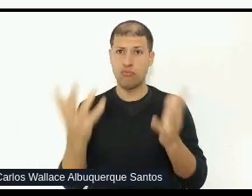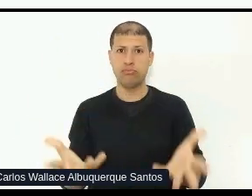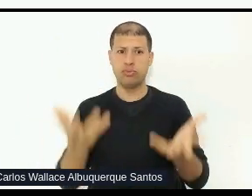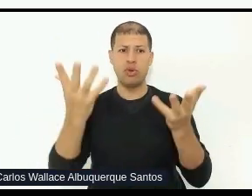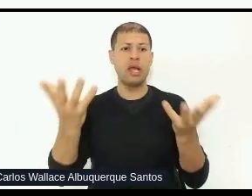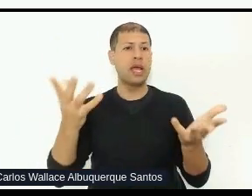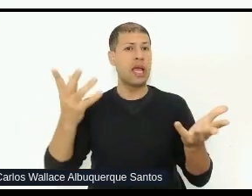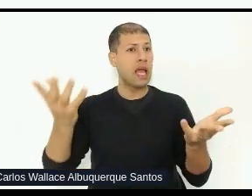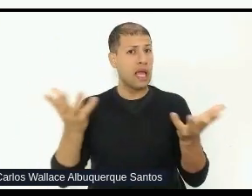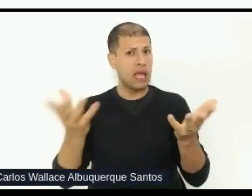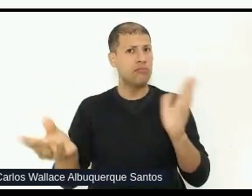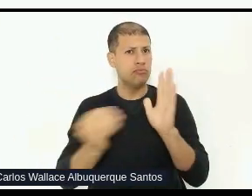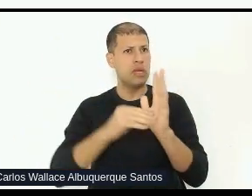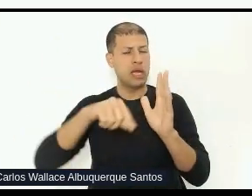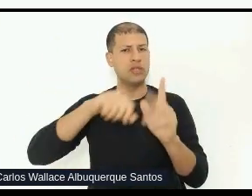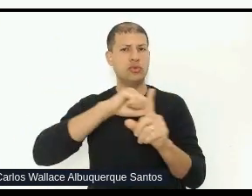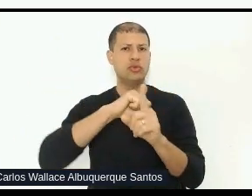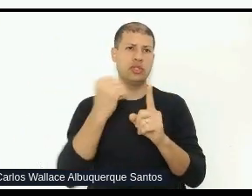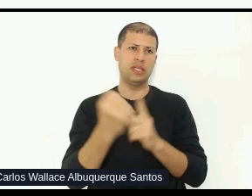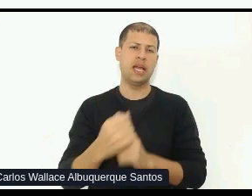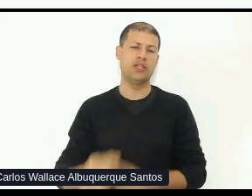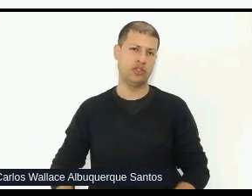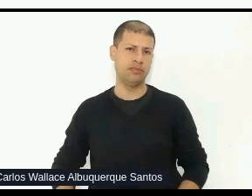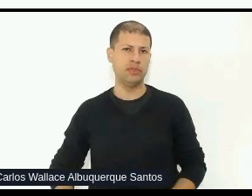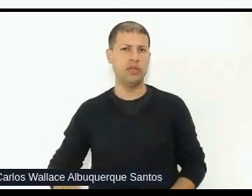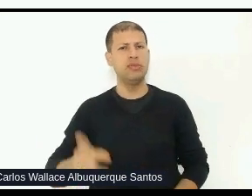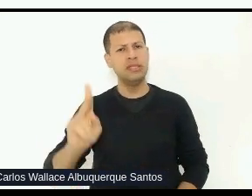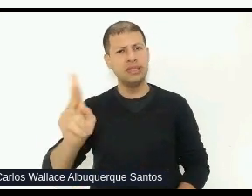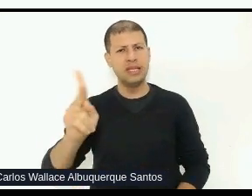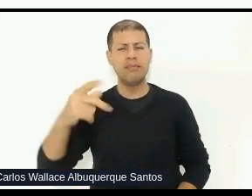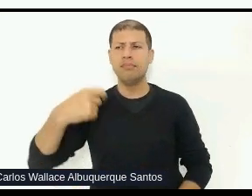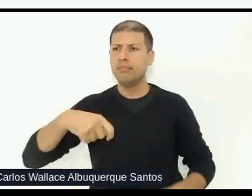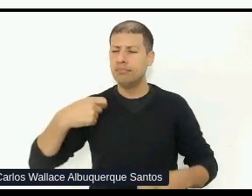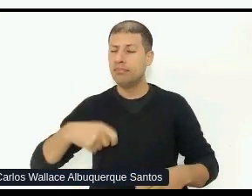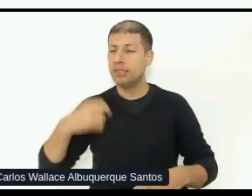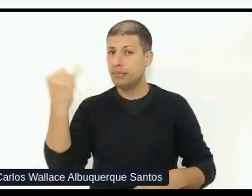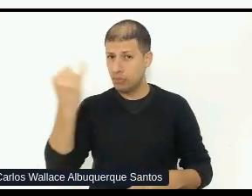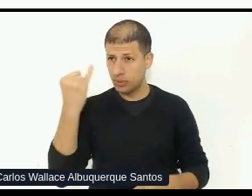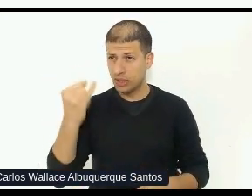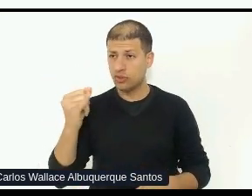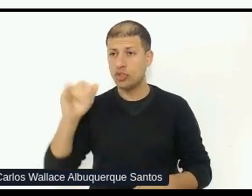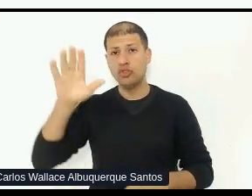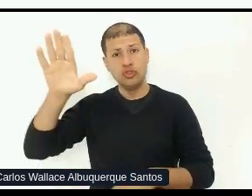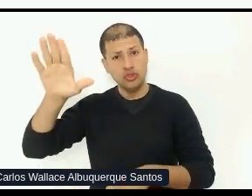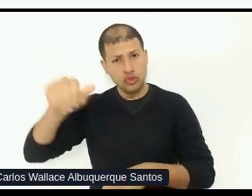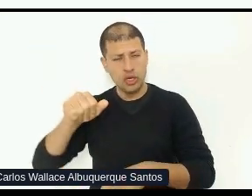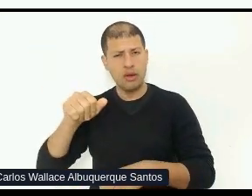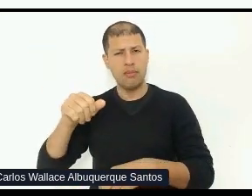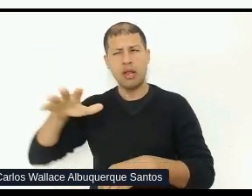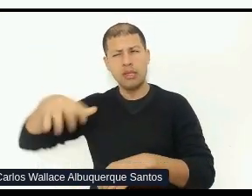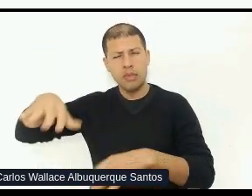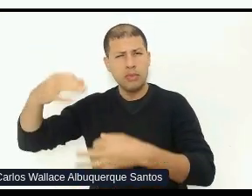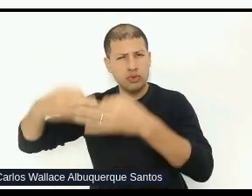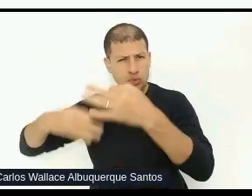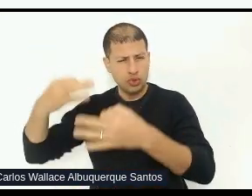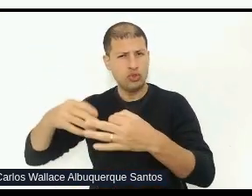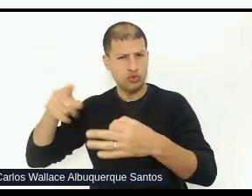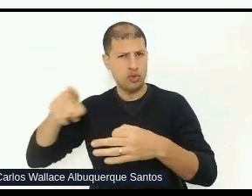sociedade. Então, consulte sempre que necessário, né, o departamento jurídico da sua organização, tá joia?